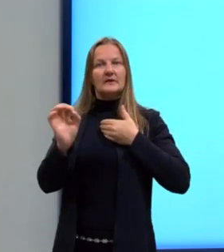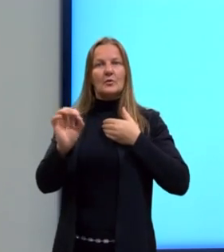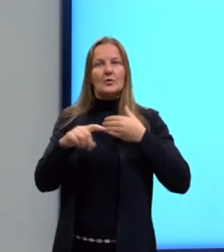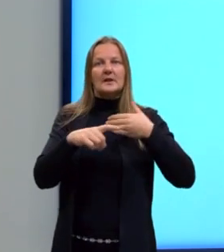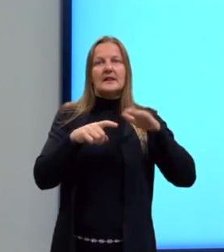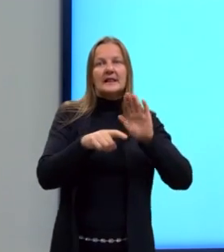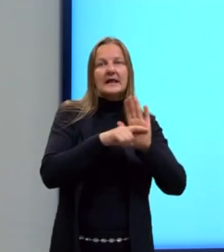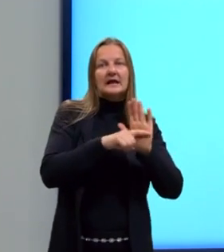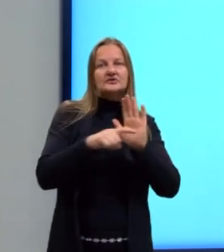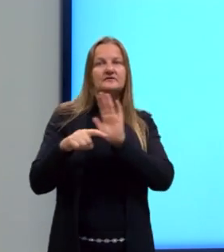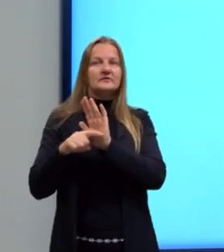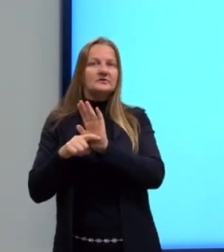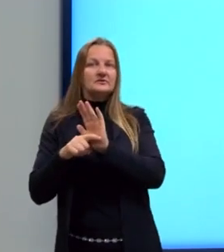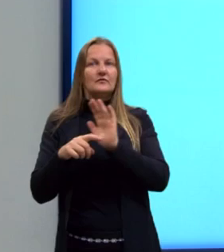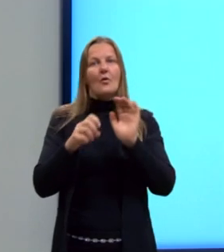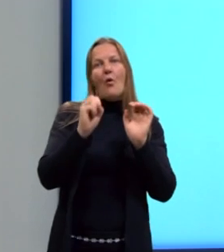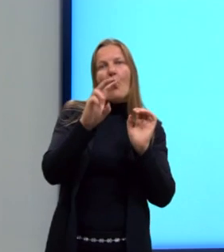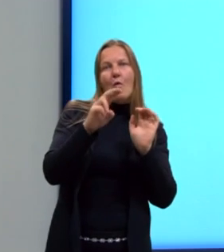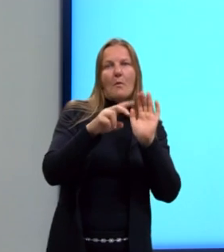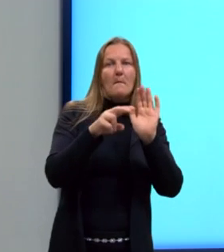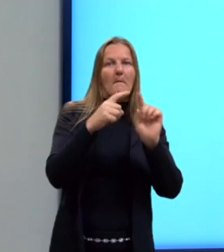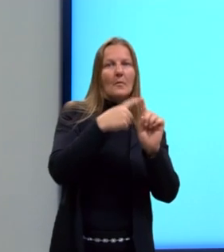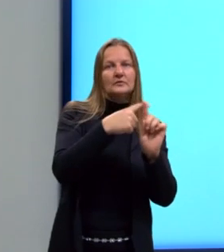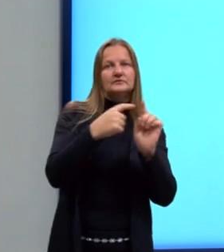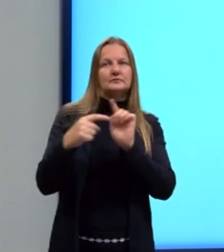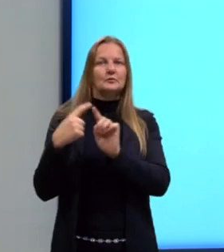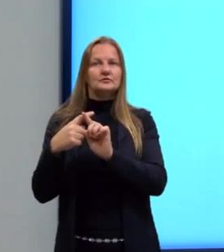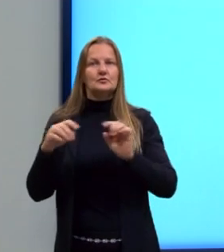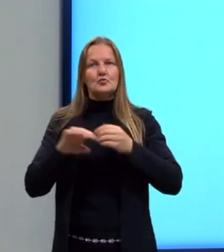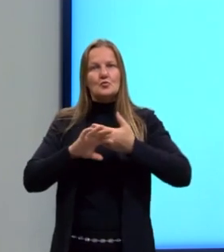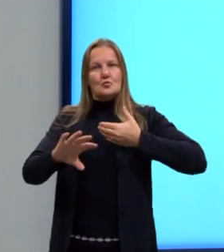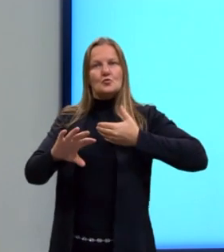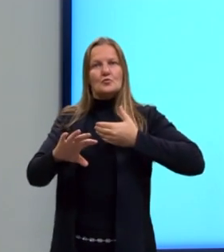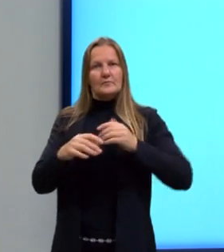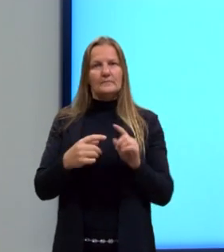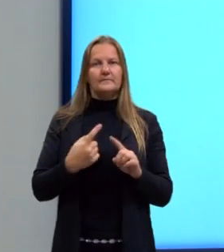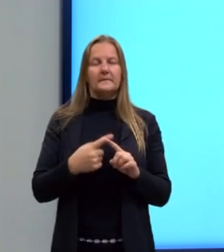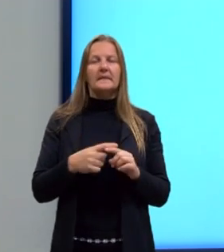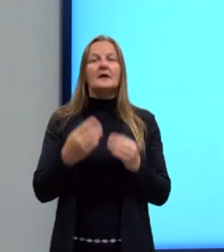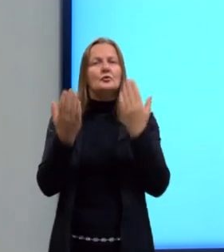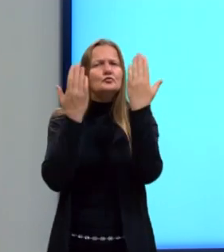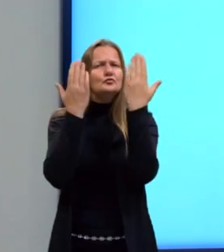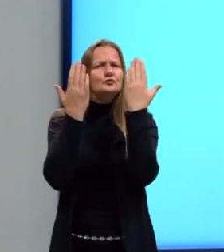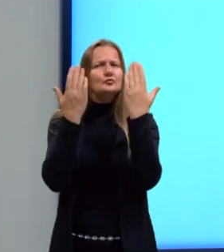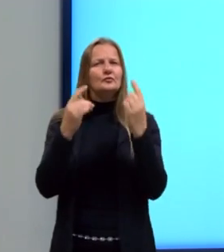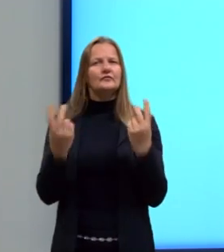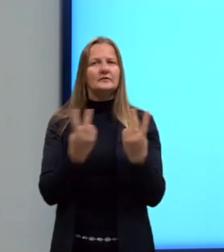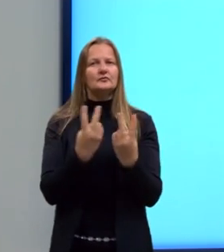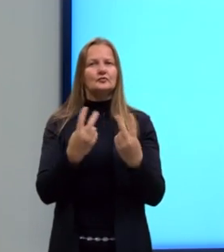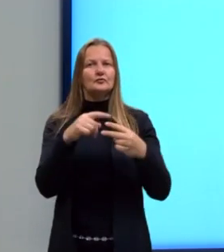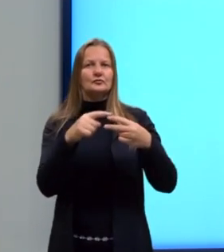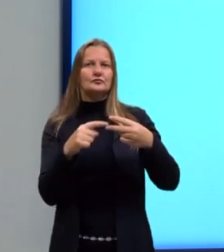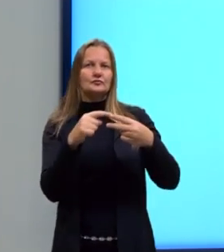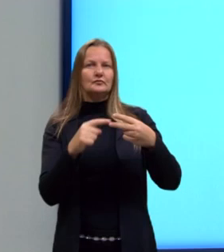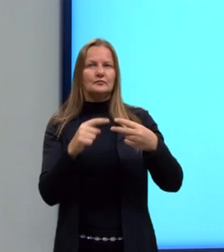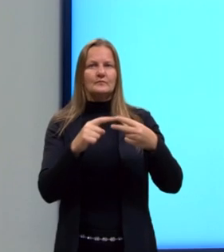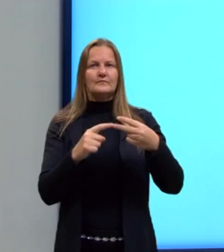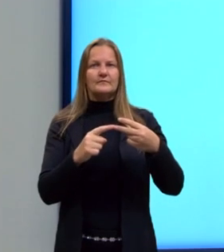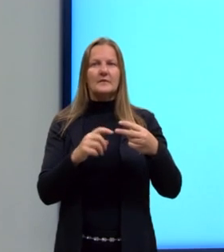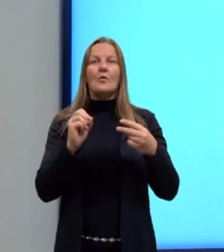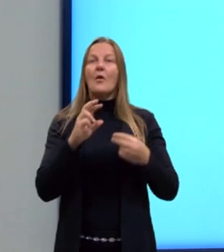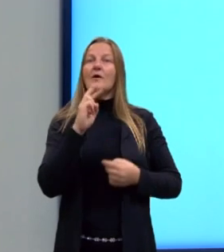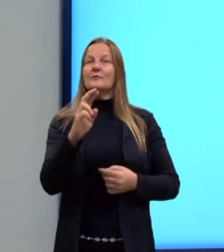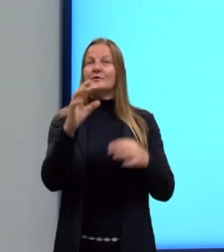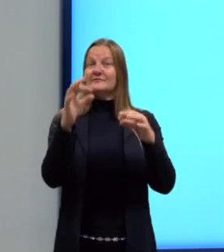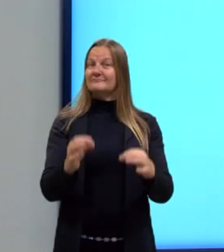daí teria que ser as duas cargas iguais né Tá então a gente ficou em dúvida né entre essas duas aqui mas então